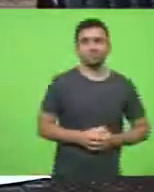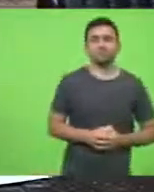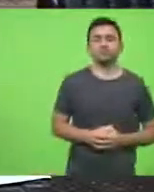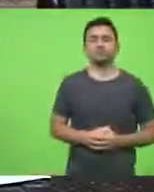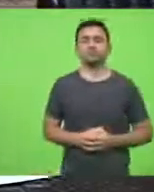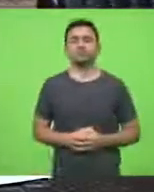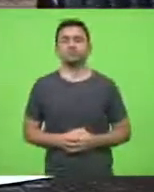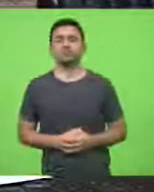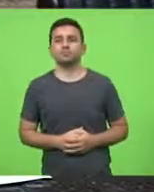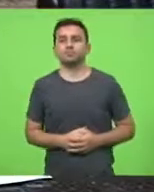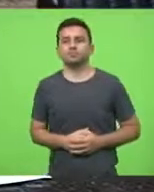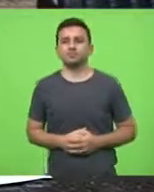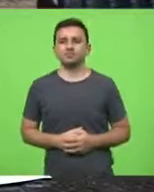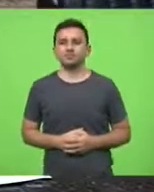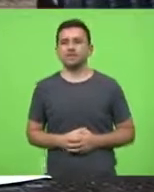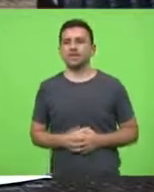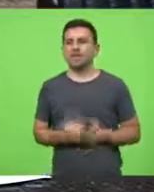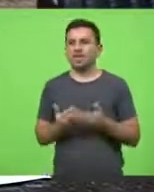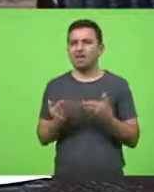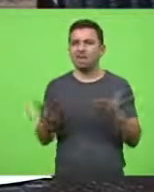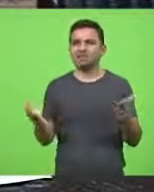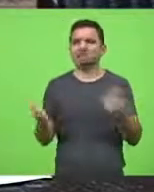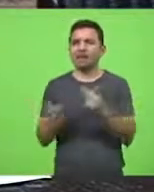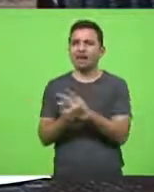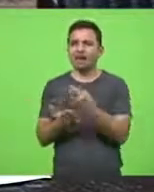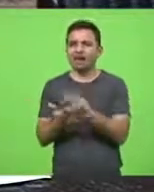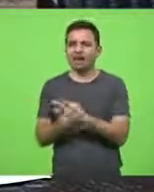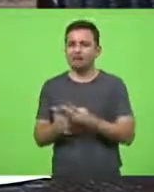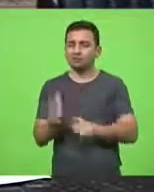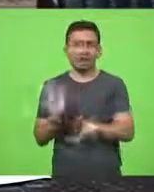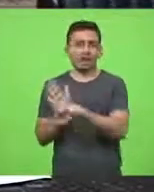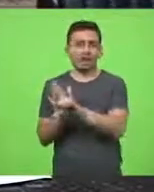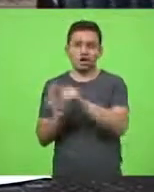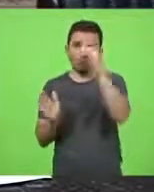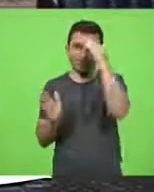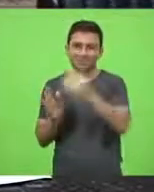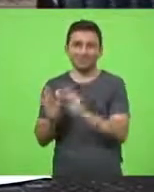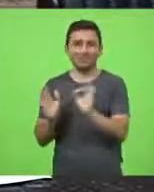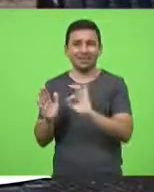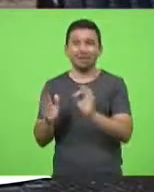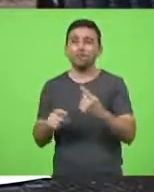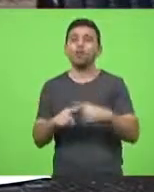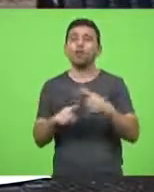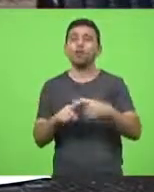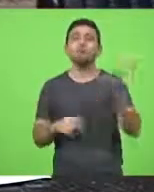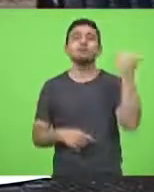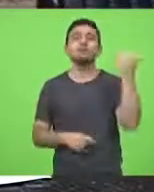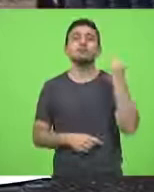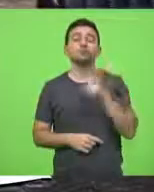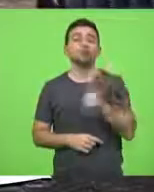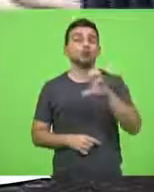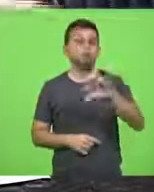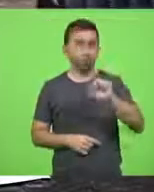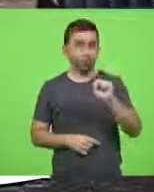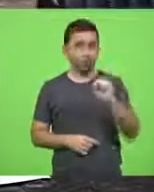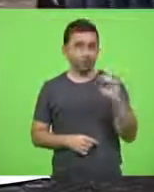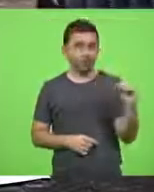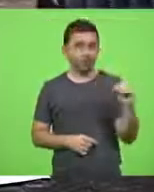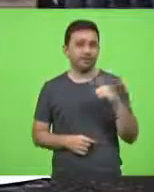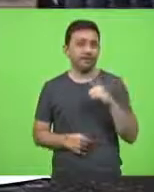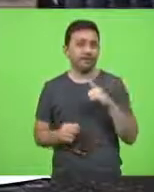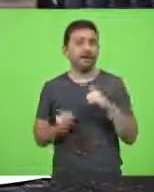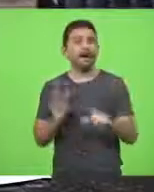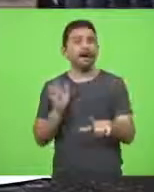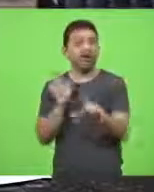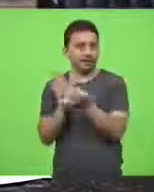forma, na minha opinião, ilegal, porque em 1980, Foi feita uma lei que regrou o